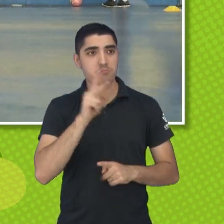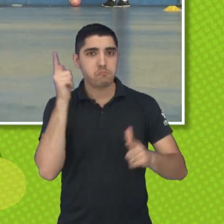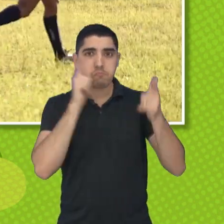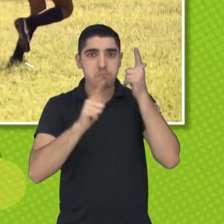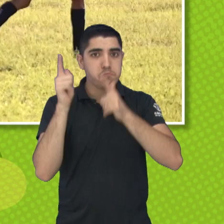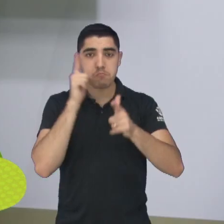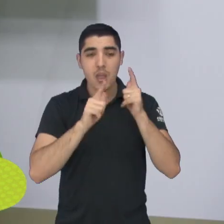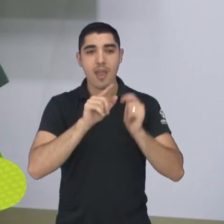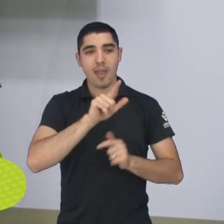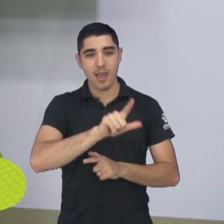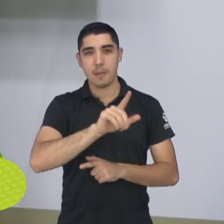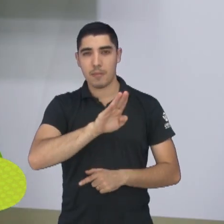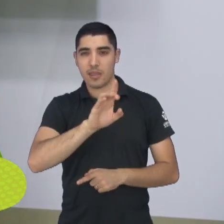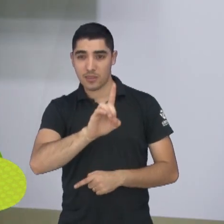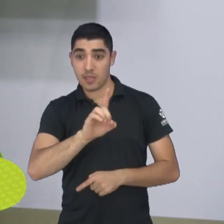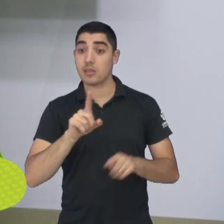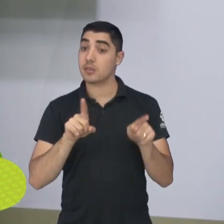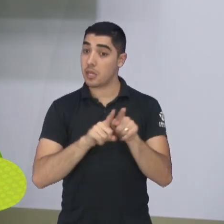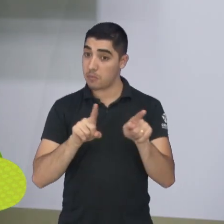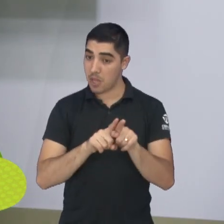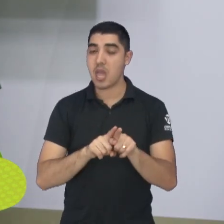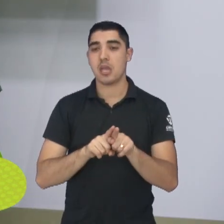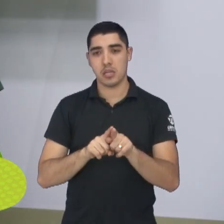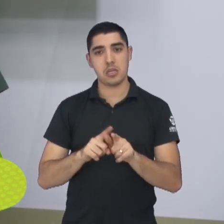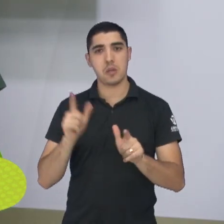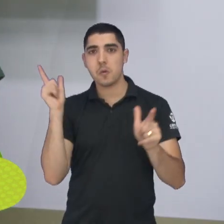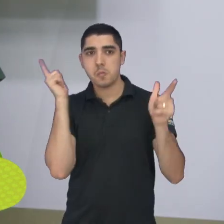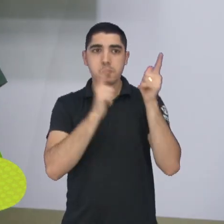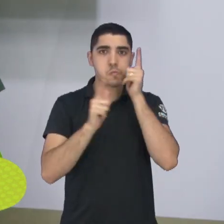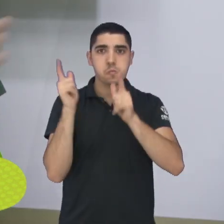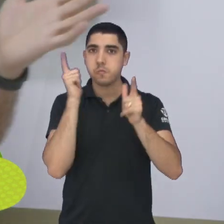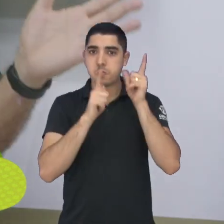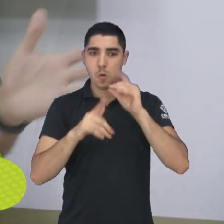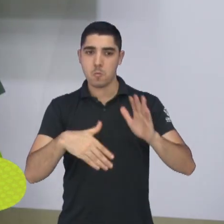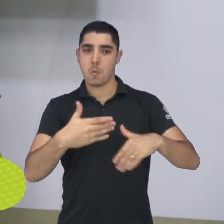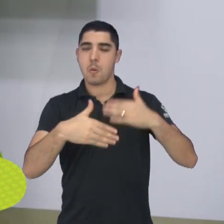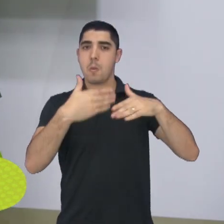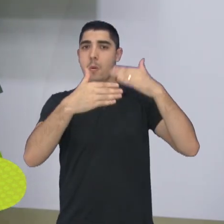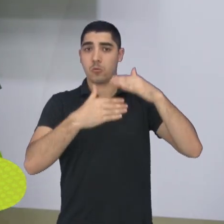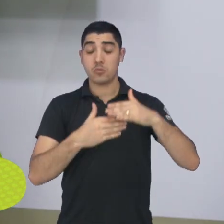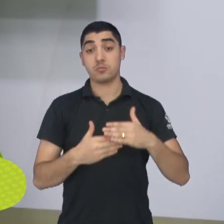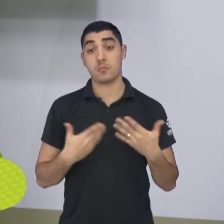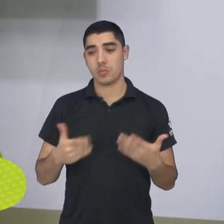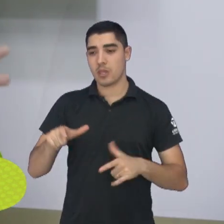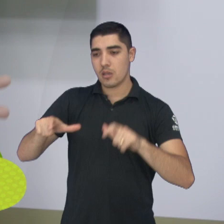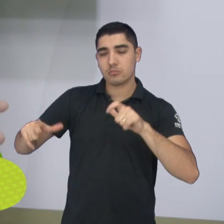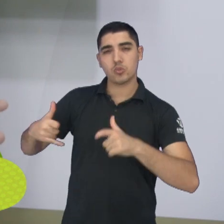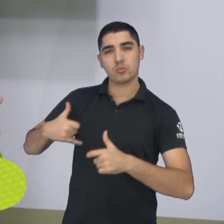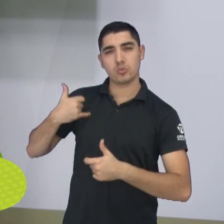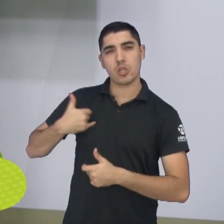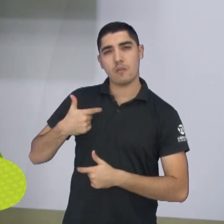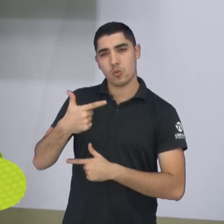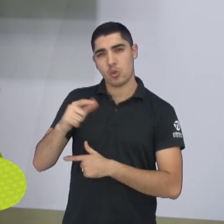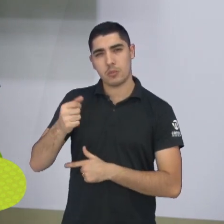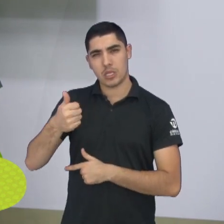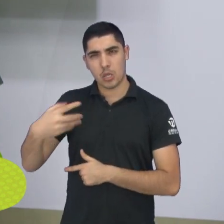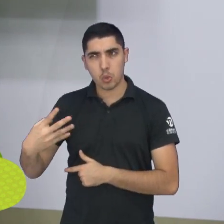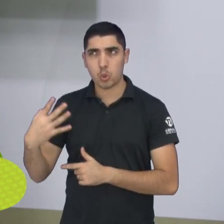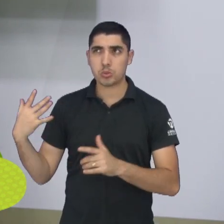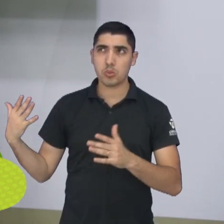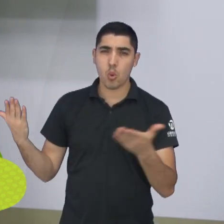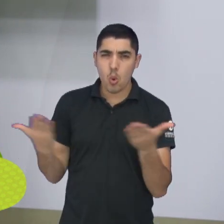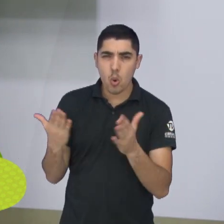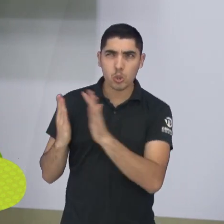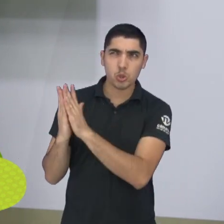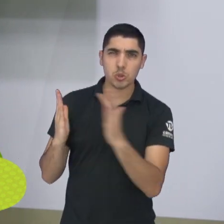LDB também começaram no Atleta Cidadão. Então, aos poucos, o pessoal, a molecada aí de 2014 está com 9 anos hoje, se a minha